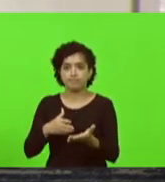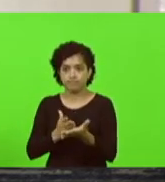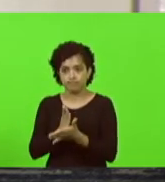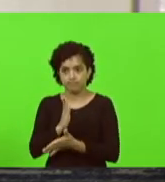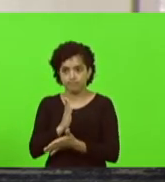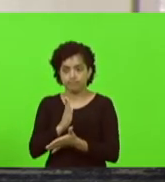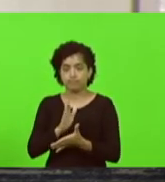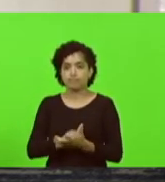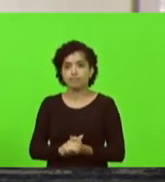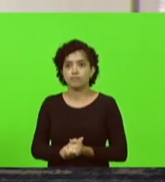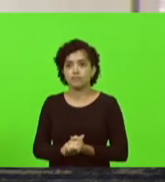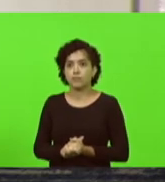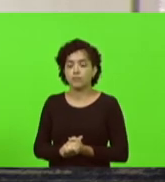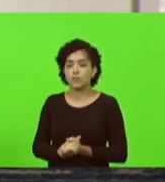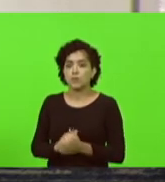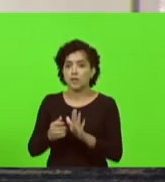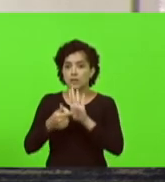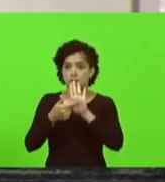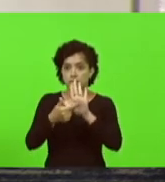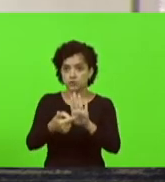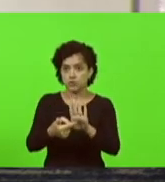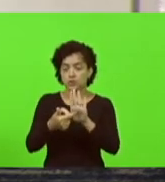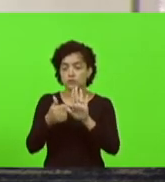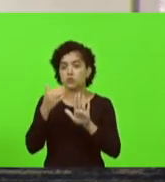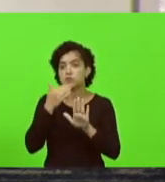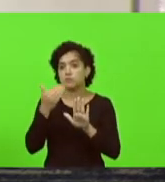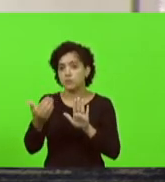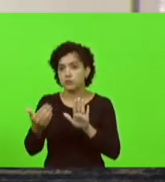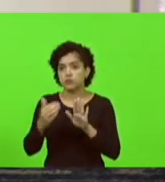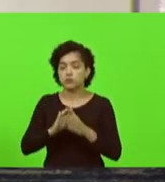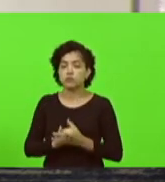aprovado. Indicações e requerimento.